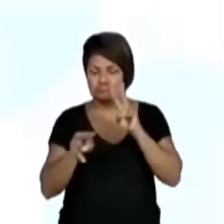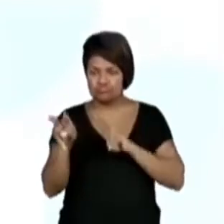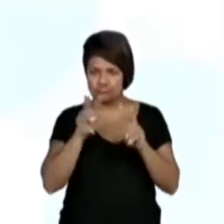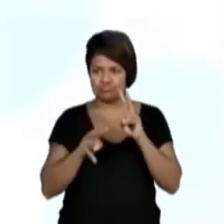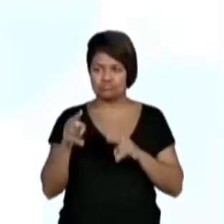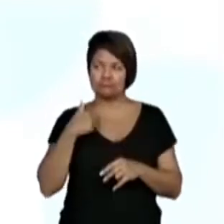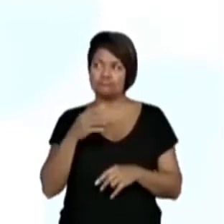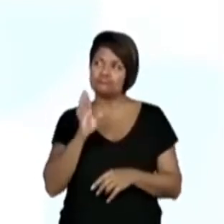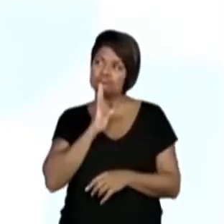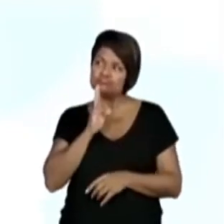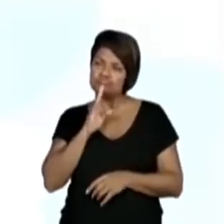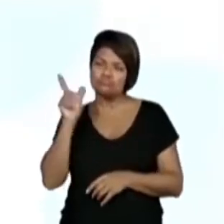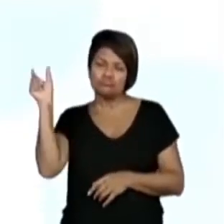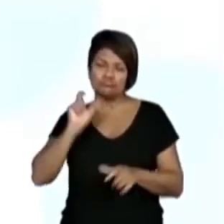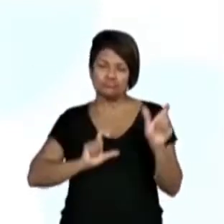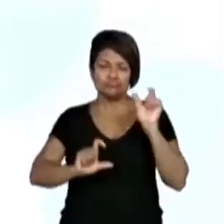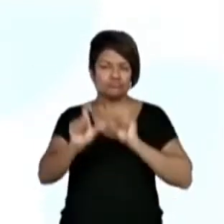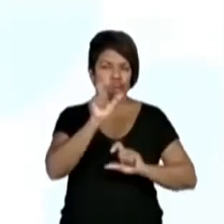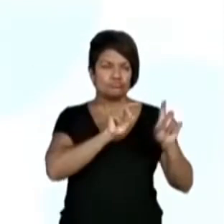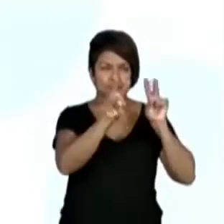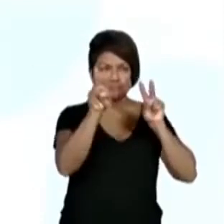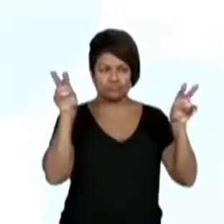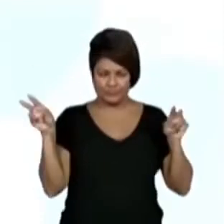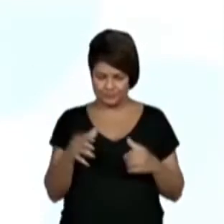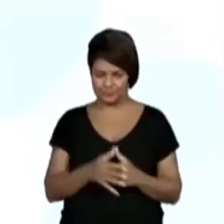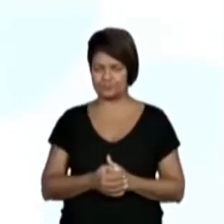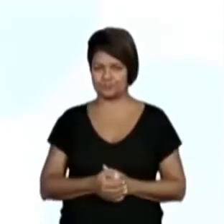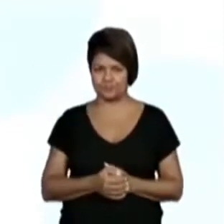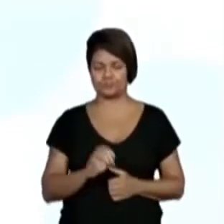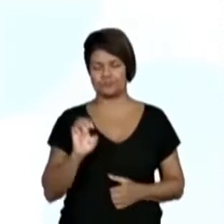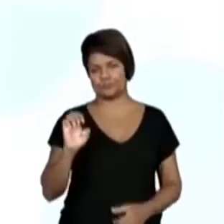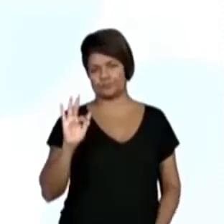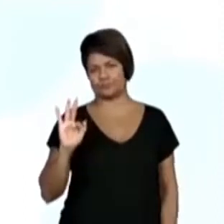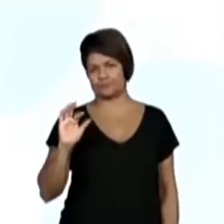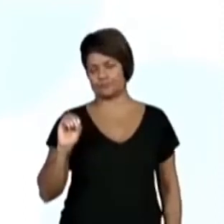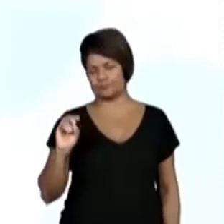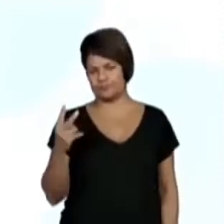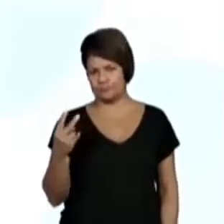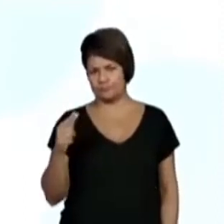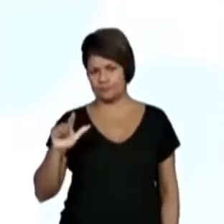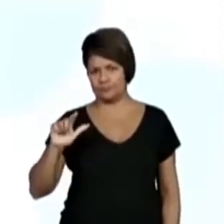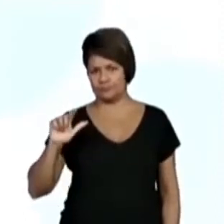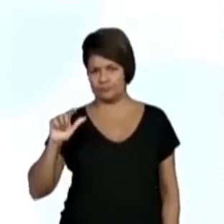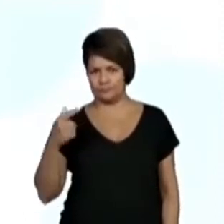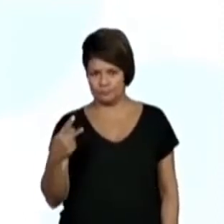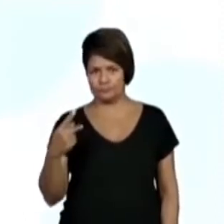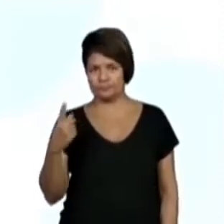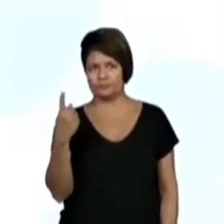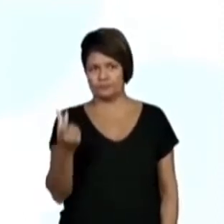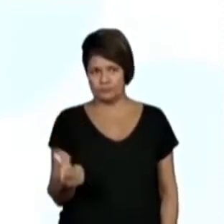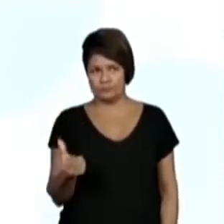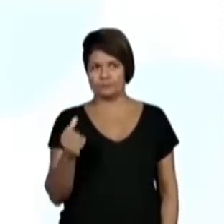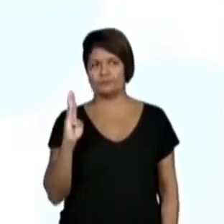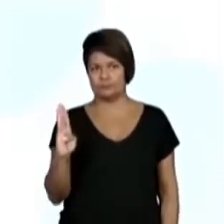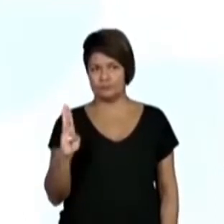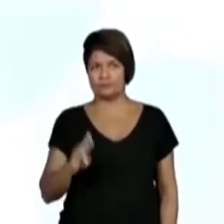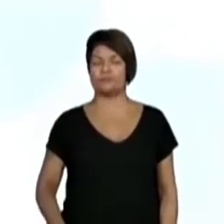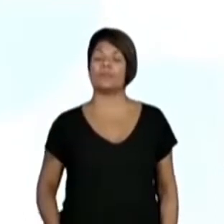palavras familiares e ou estáveis. EF 02 LP